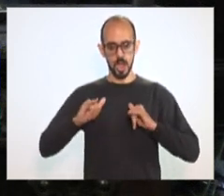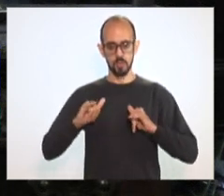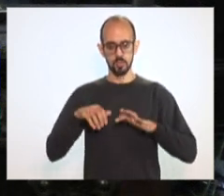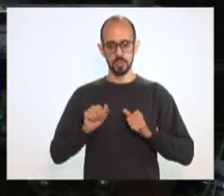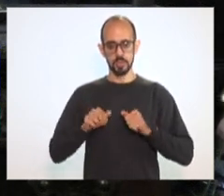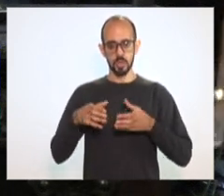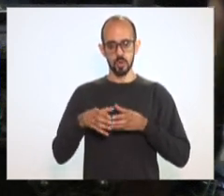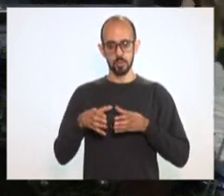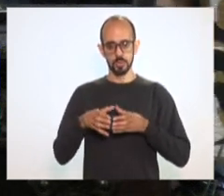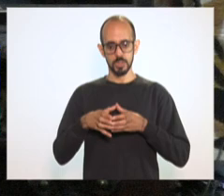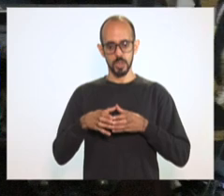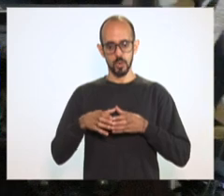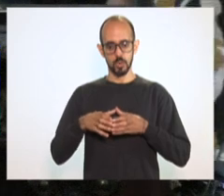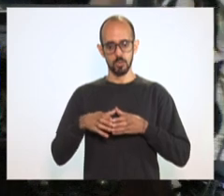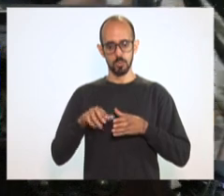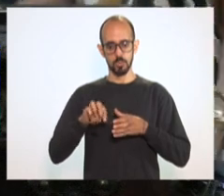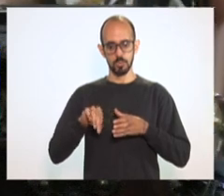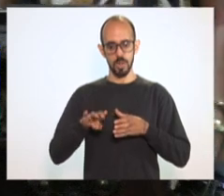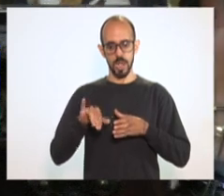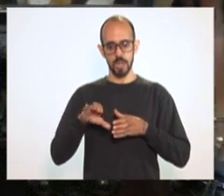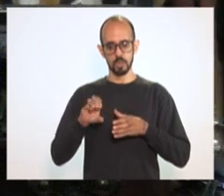condição de justiça deputado Márcio Pacheco